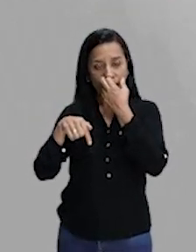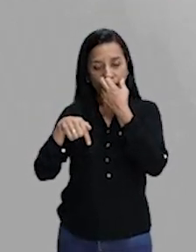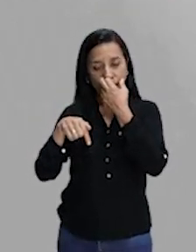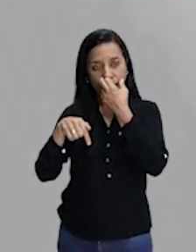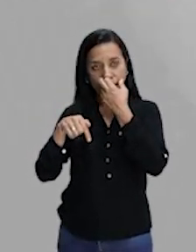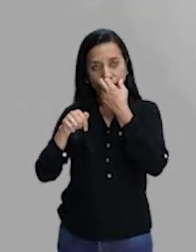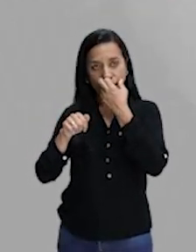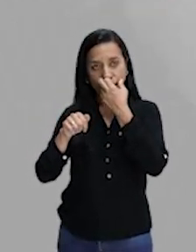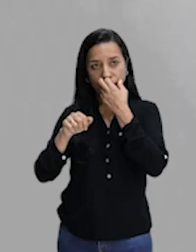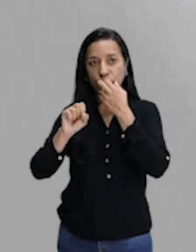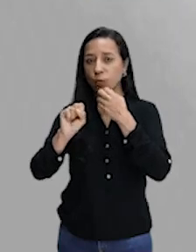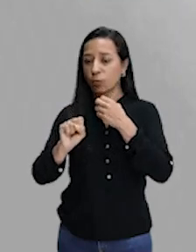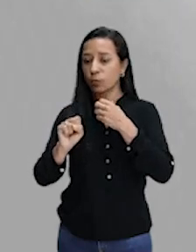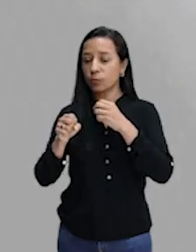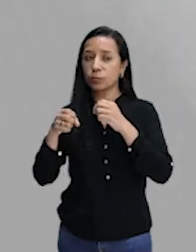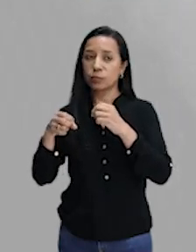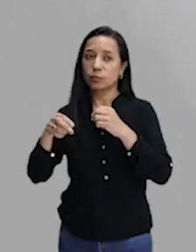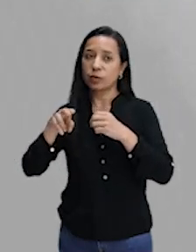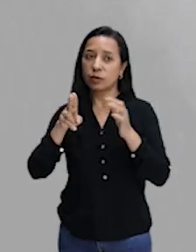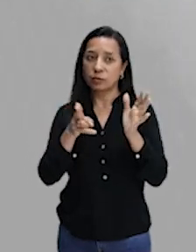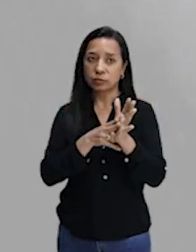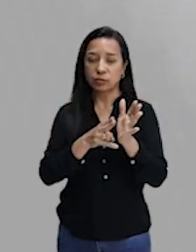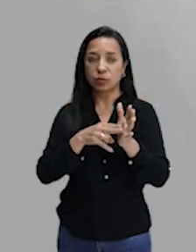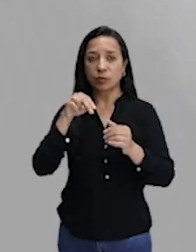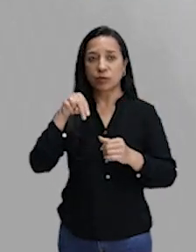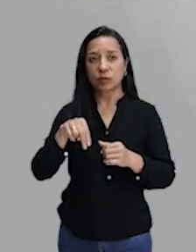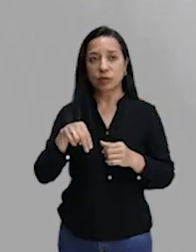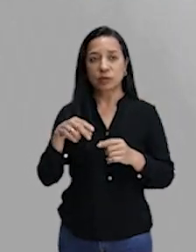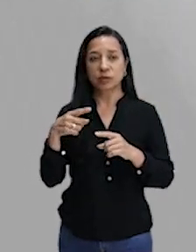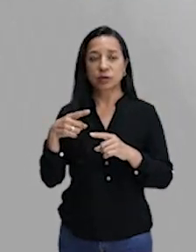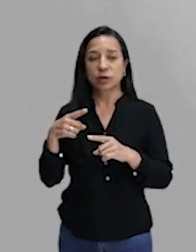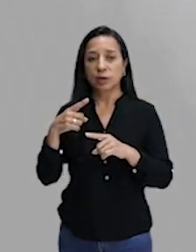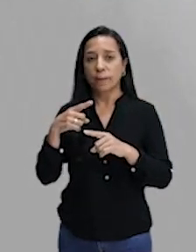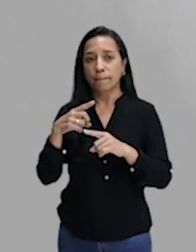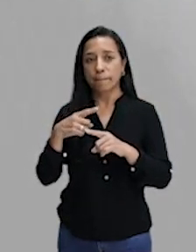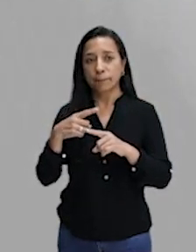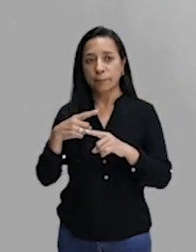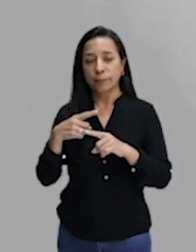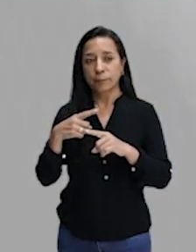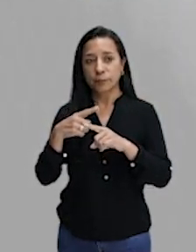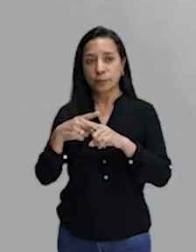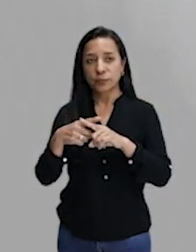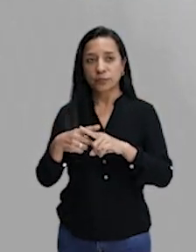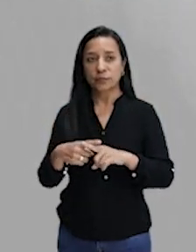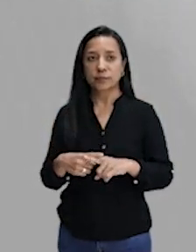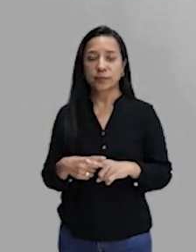o número é o que nós queremos saber a carga elementar é 1,6